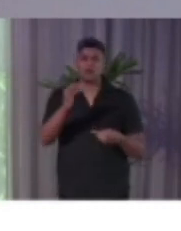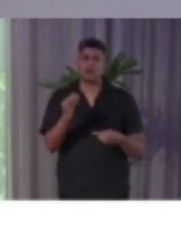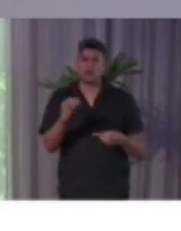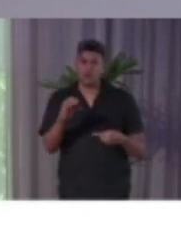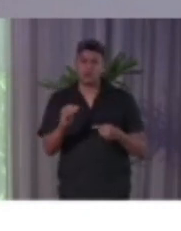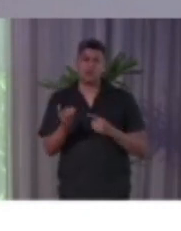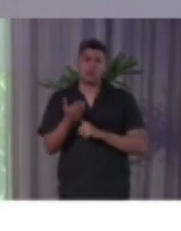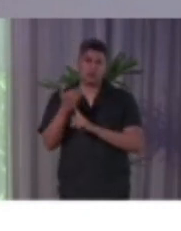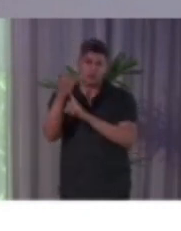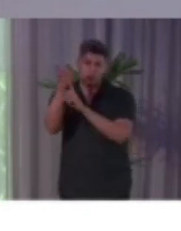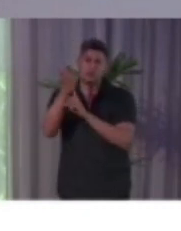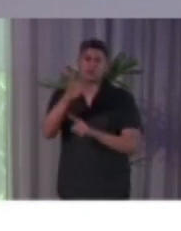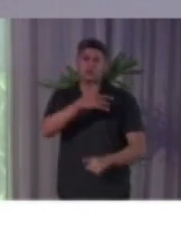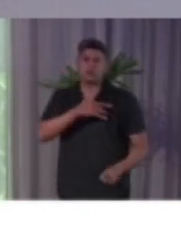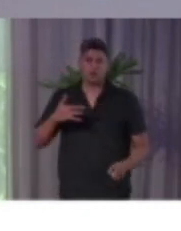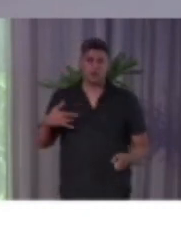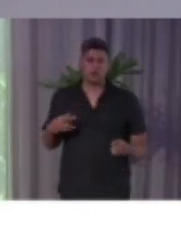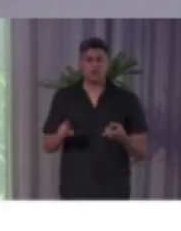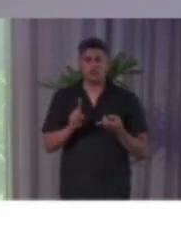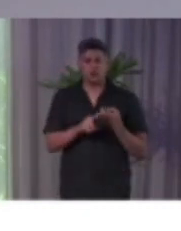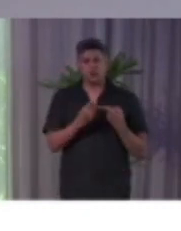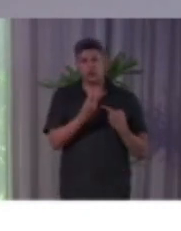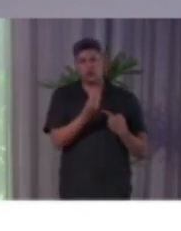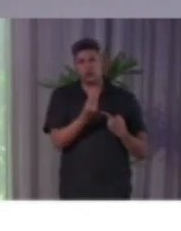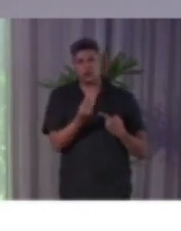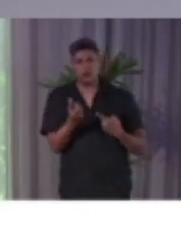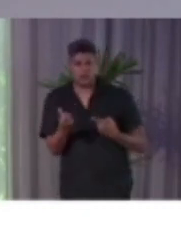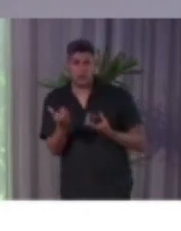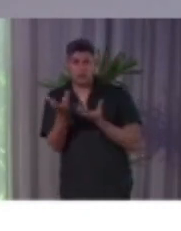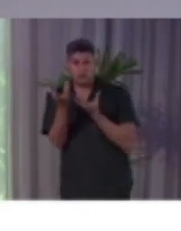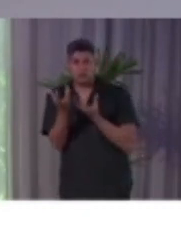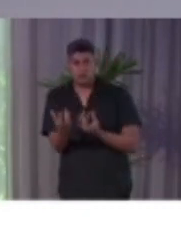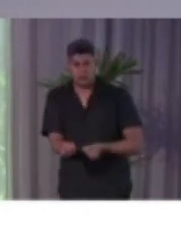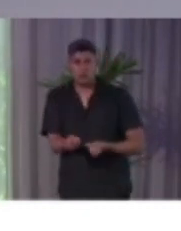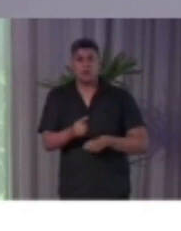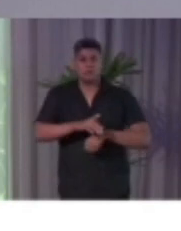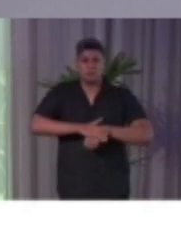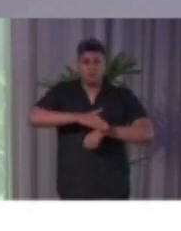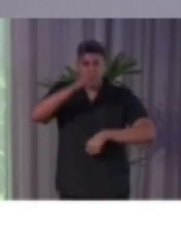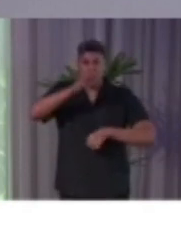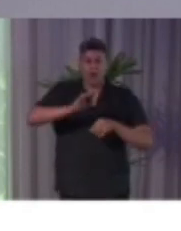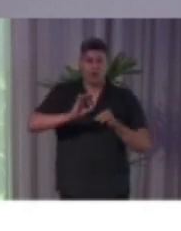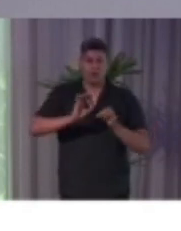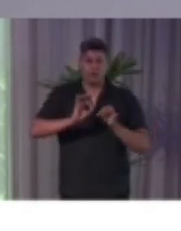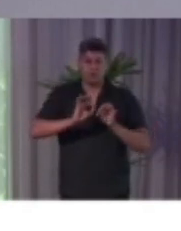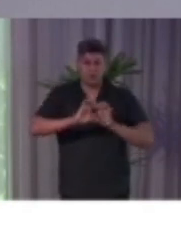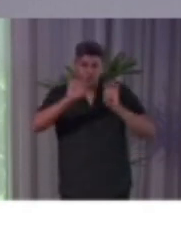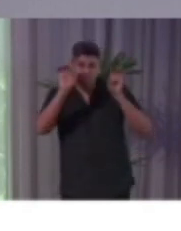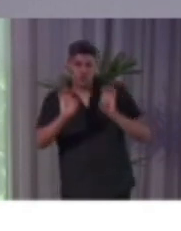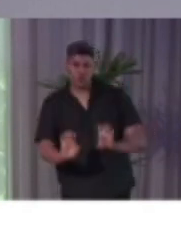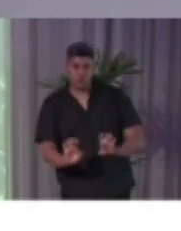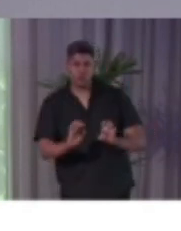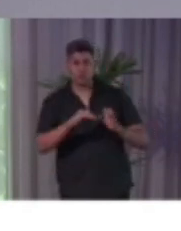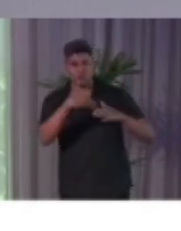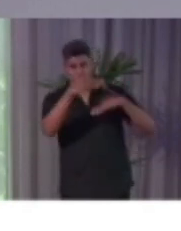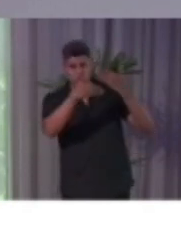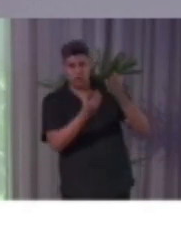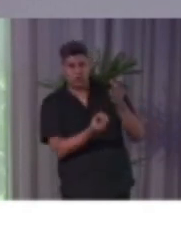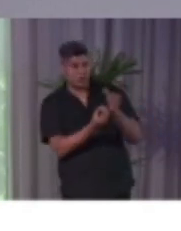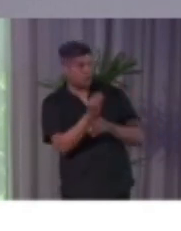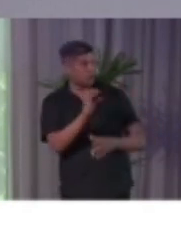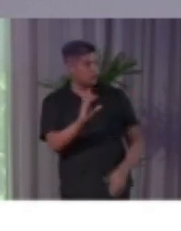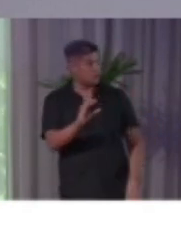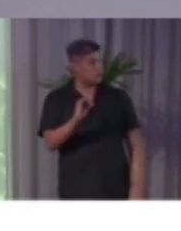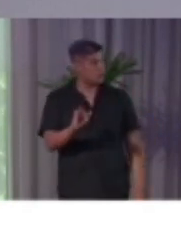Inovação em Saúde. Em 2006, a adoção de um fluxo um pouco mais estruturado para os processos e criação da